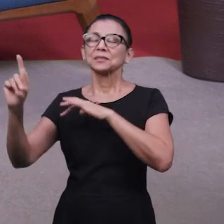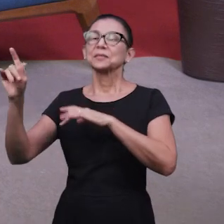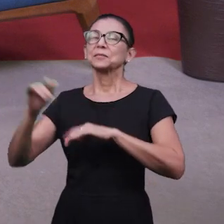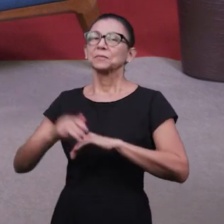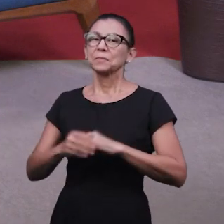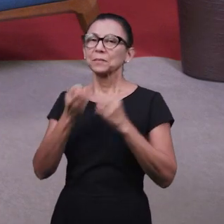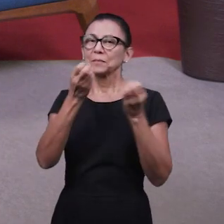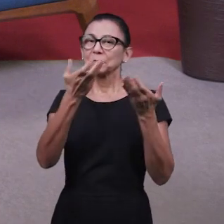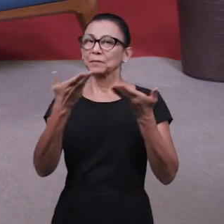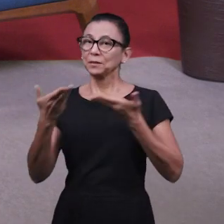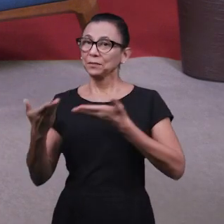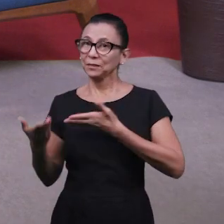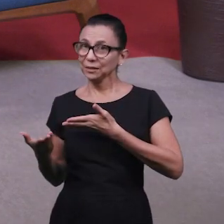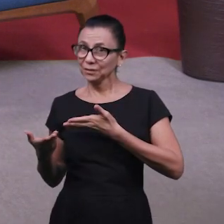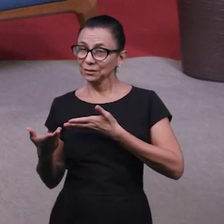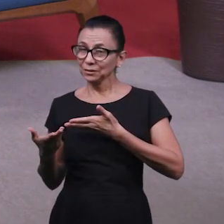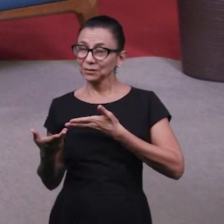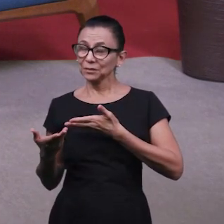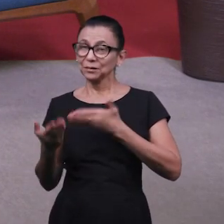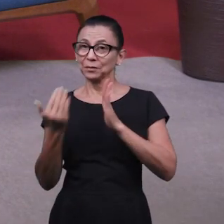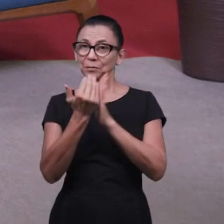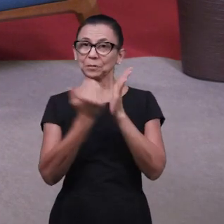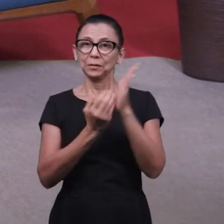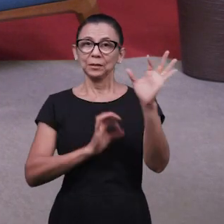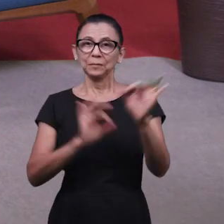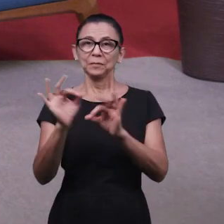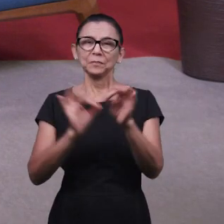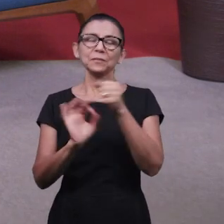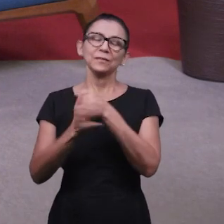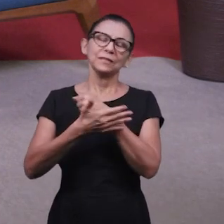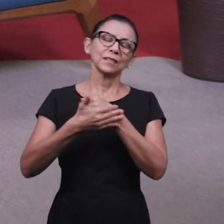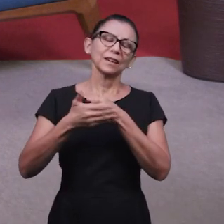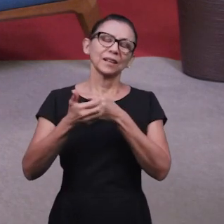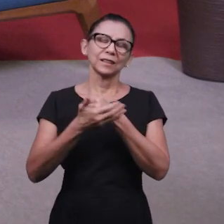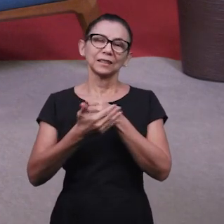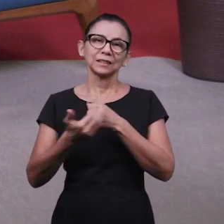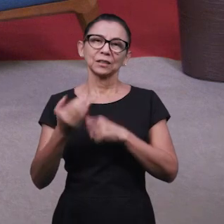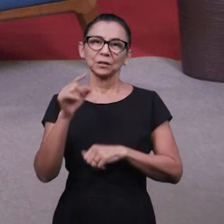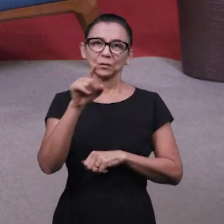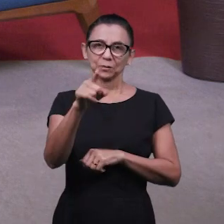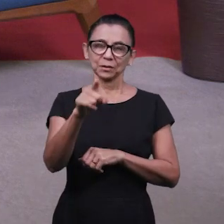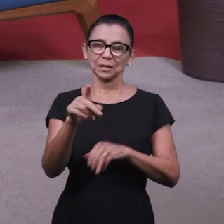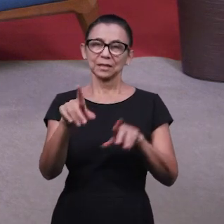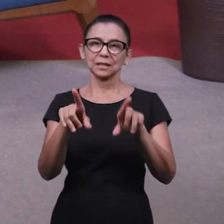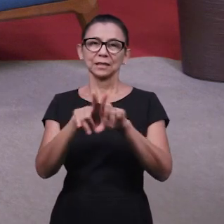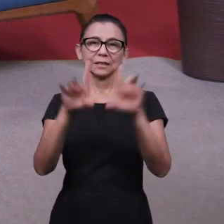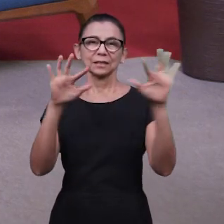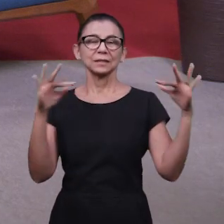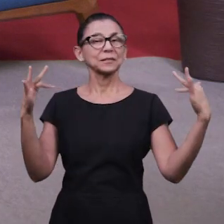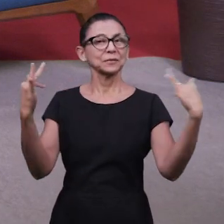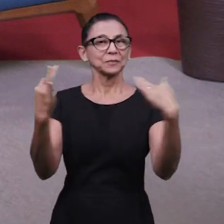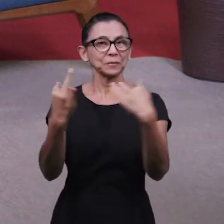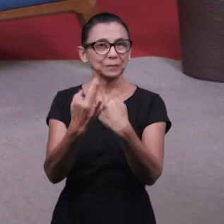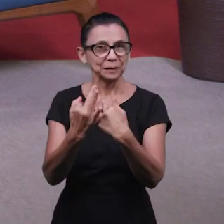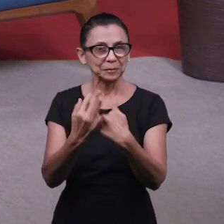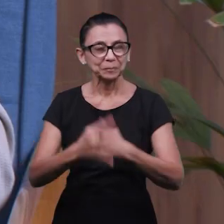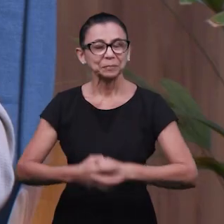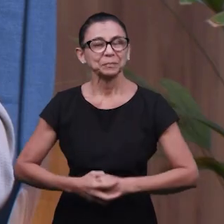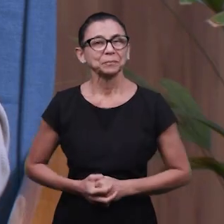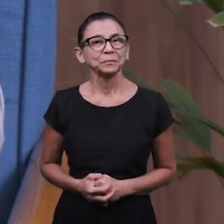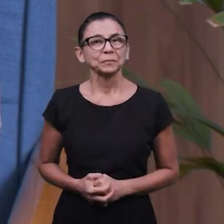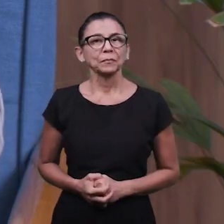Eu saúdo a todos com a paz do Senhor Jesus. Nós somos a Igreja Cristã Maranata. Estamos começando agora mais uma